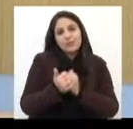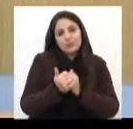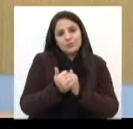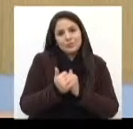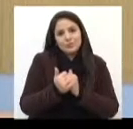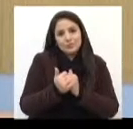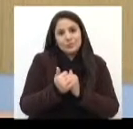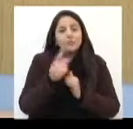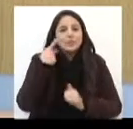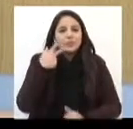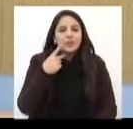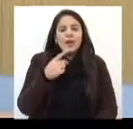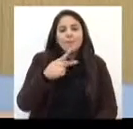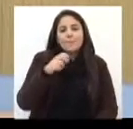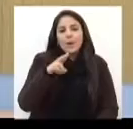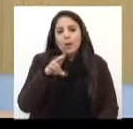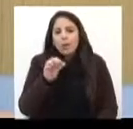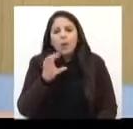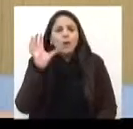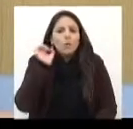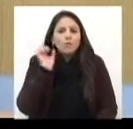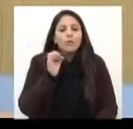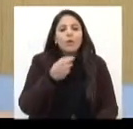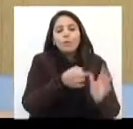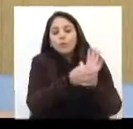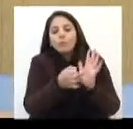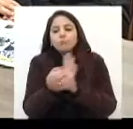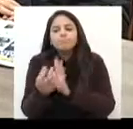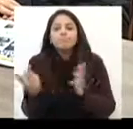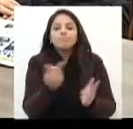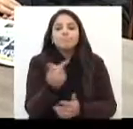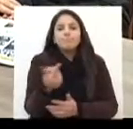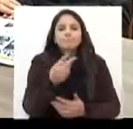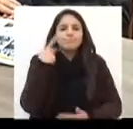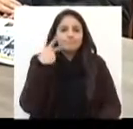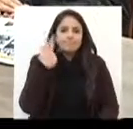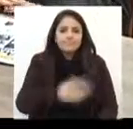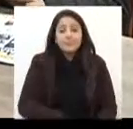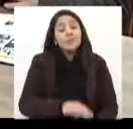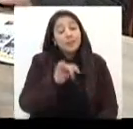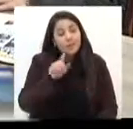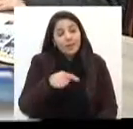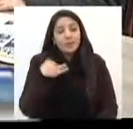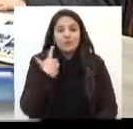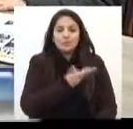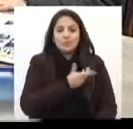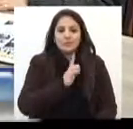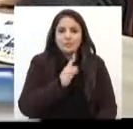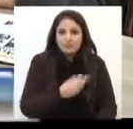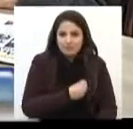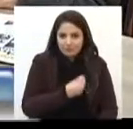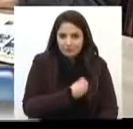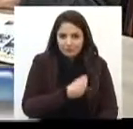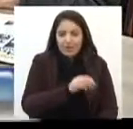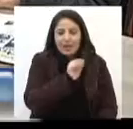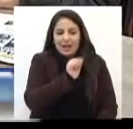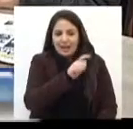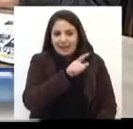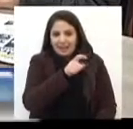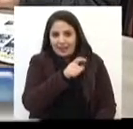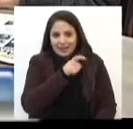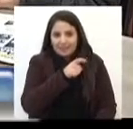Petrini ouviu a opinião de 2 parlamentares. Acompanhe. Isso mesmo, Ana. Eu estou com o vereador Alex Necker,